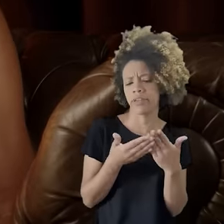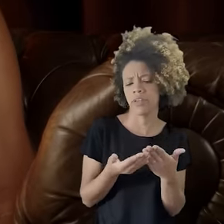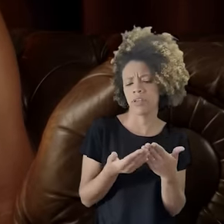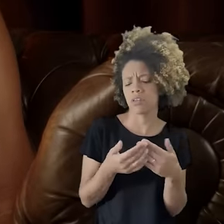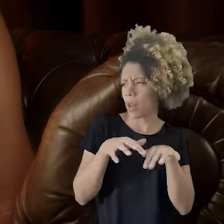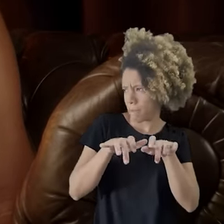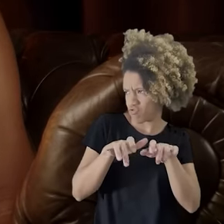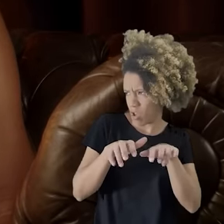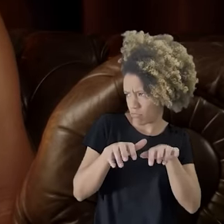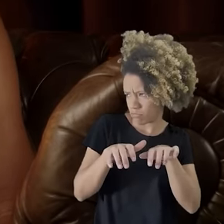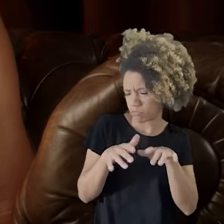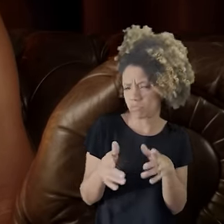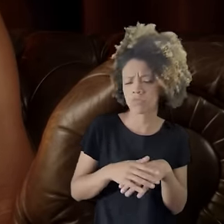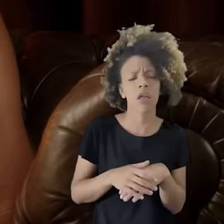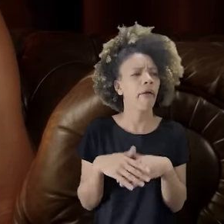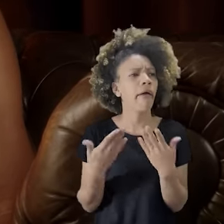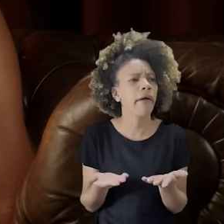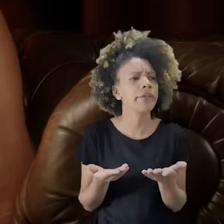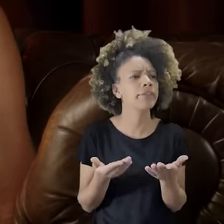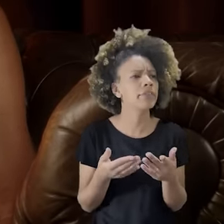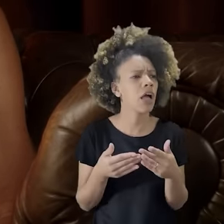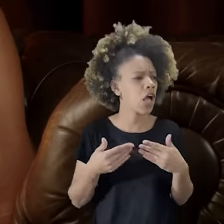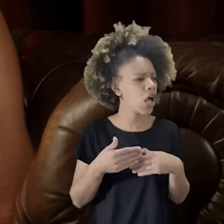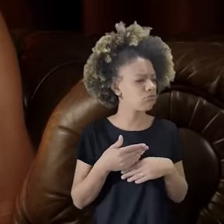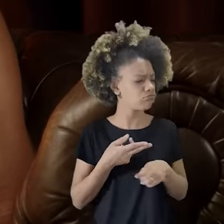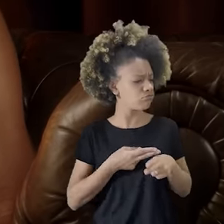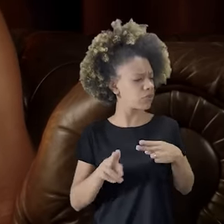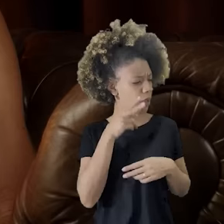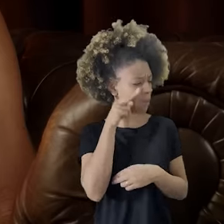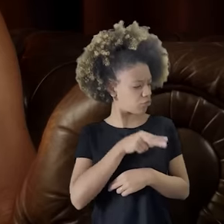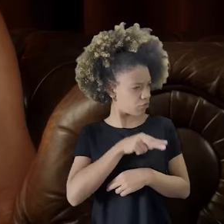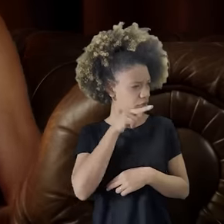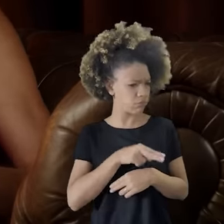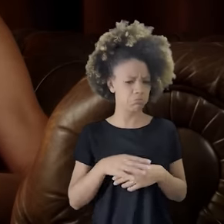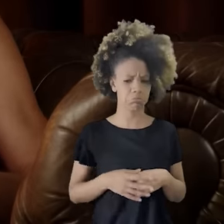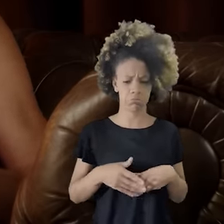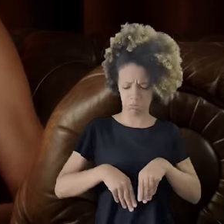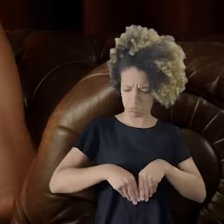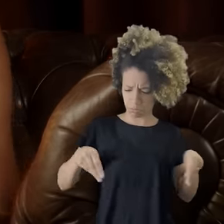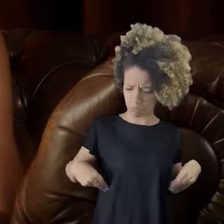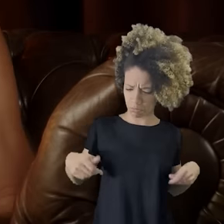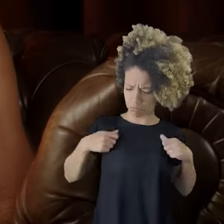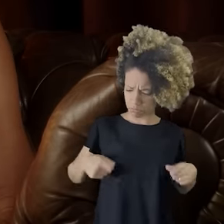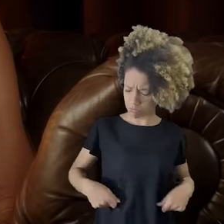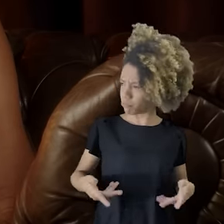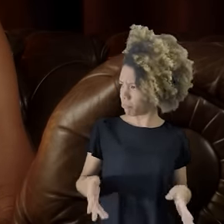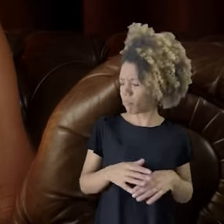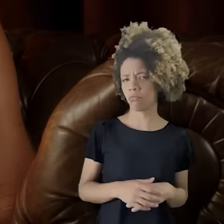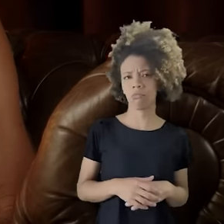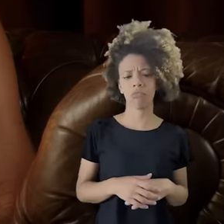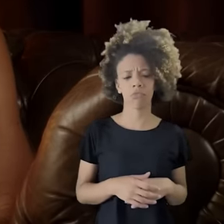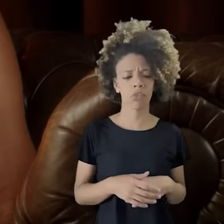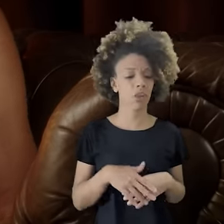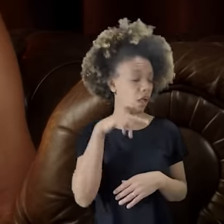no no computador dele né Aí fica a calça né tira a roupa para mim te ver né Aí eu peguei abri baixei a calça né